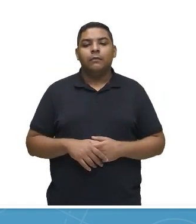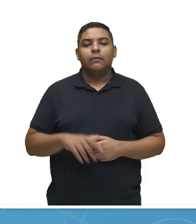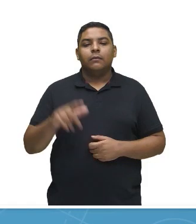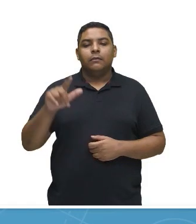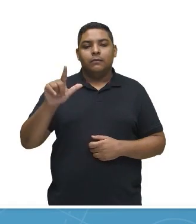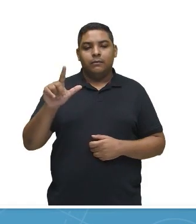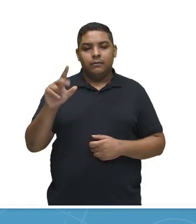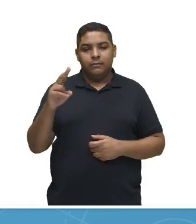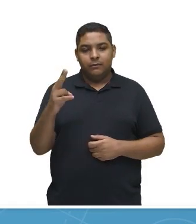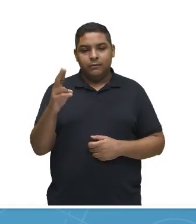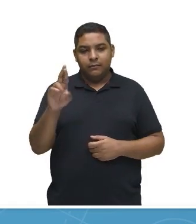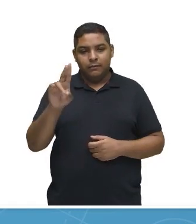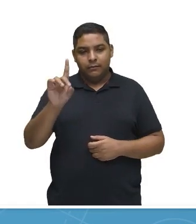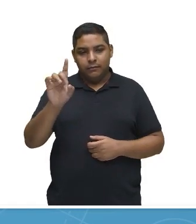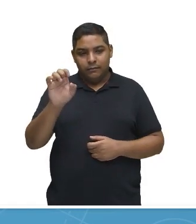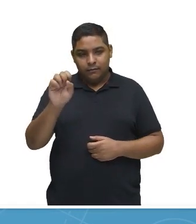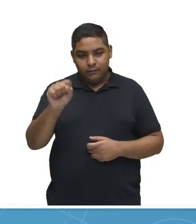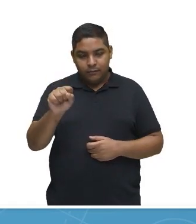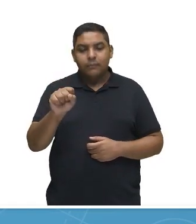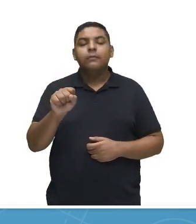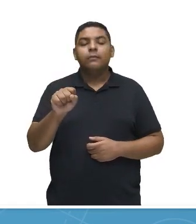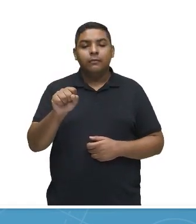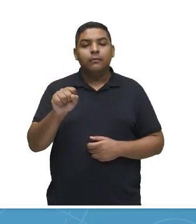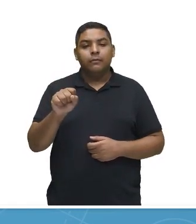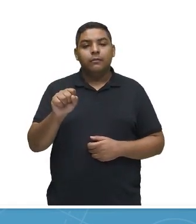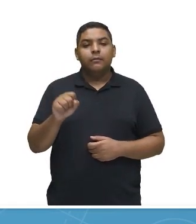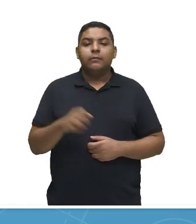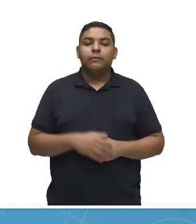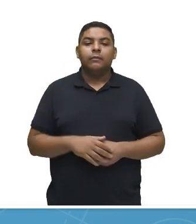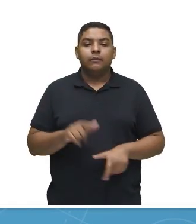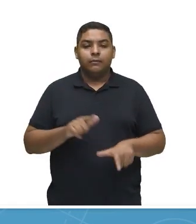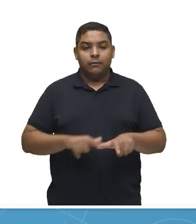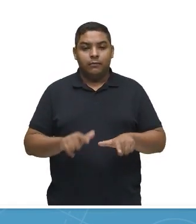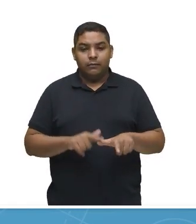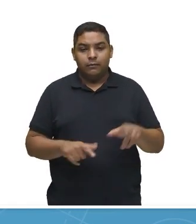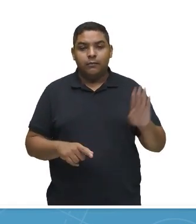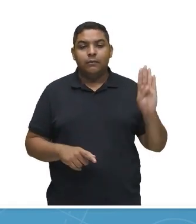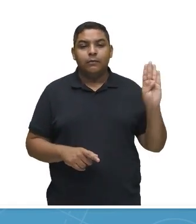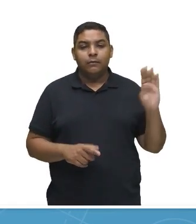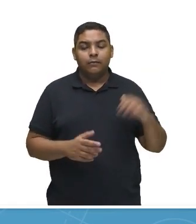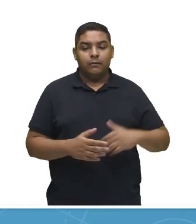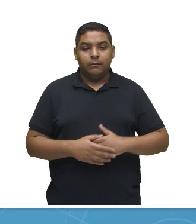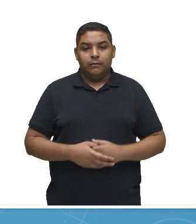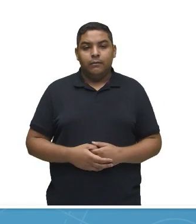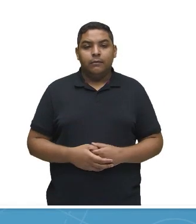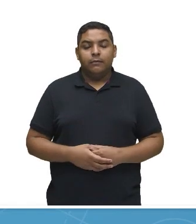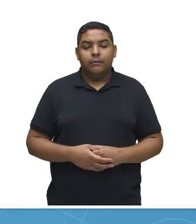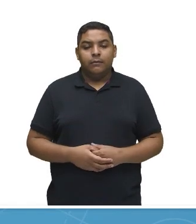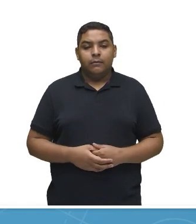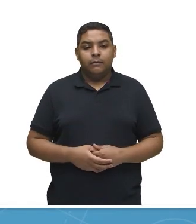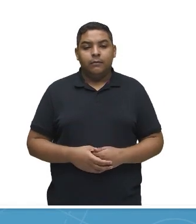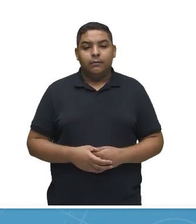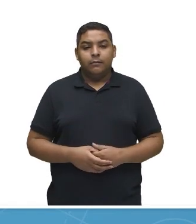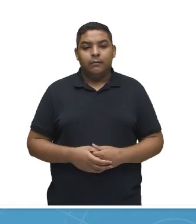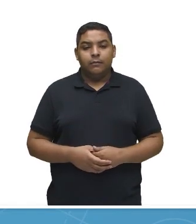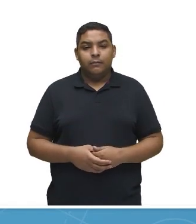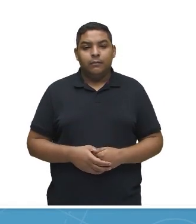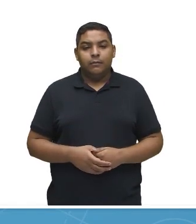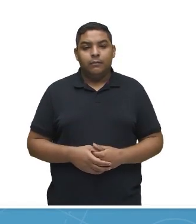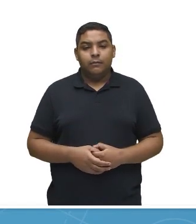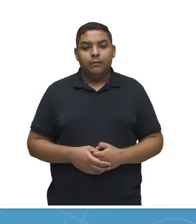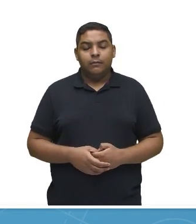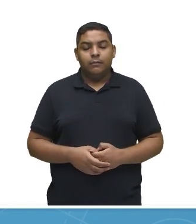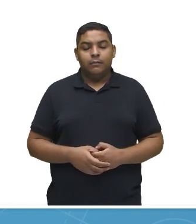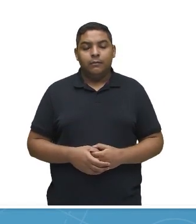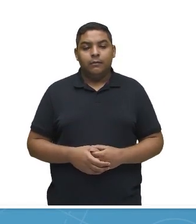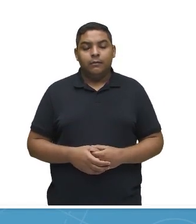tá? Colocou letra B. Deixa eu ver aqui a Michelle, da Escola Estadual Pedro dos Santos. Colocou